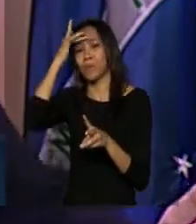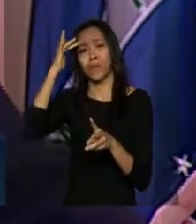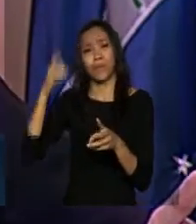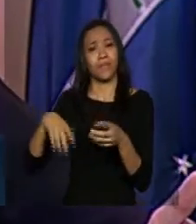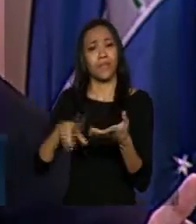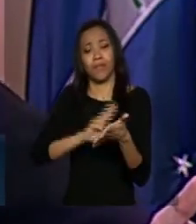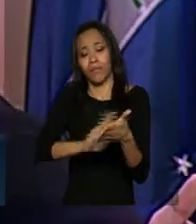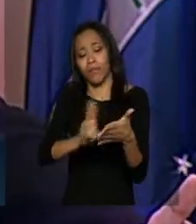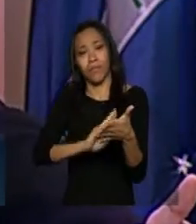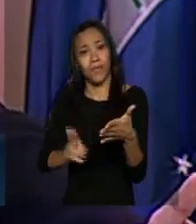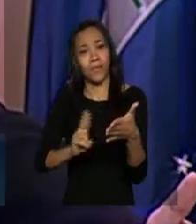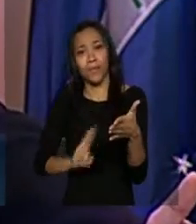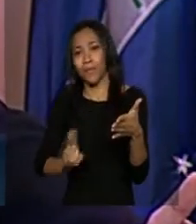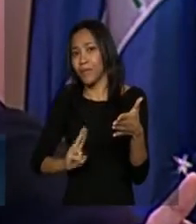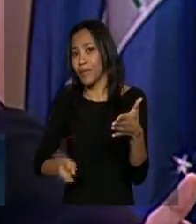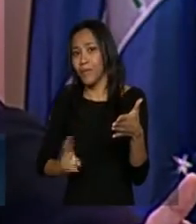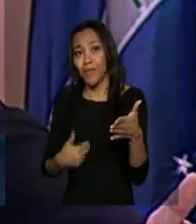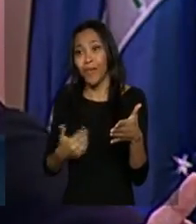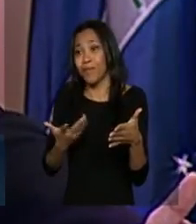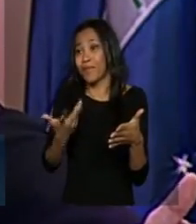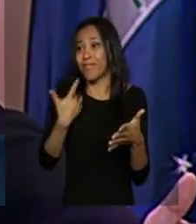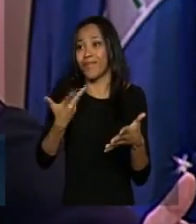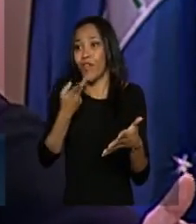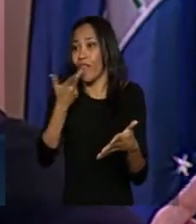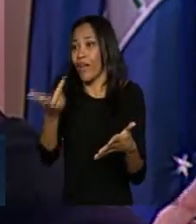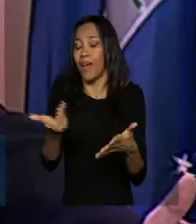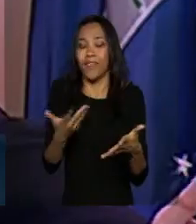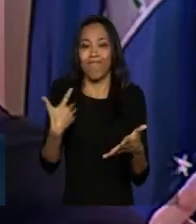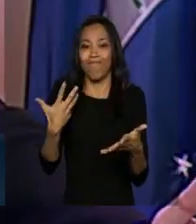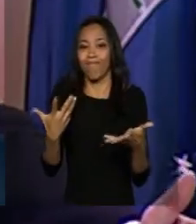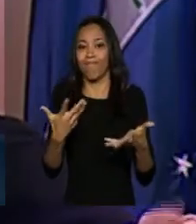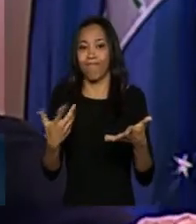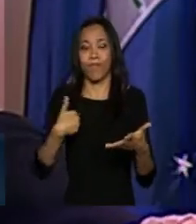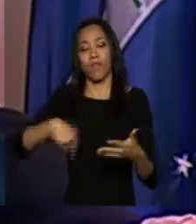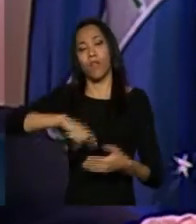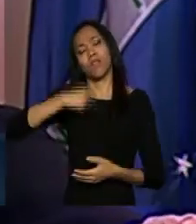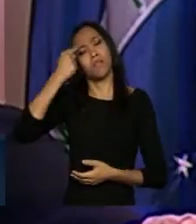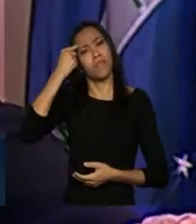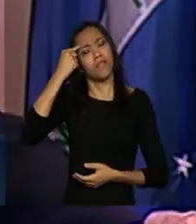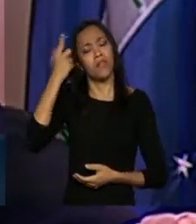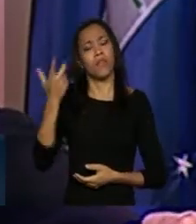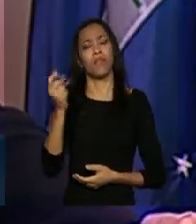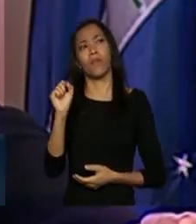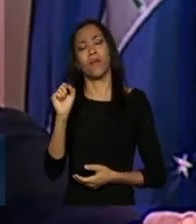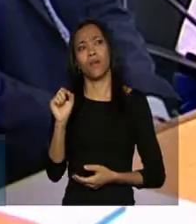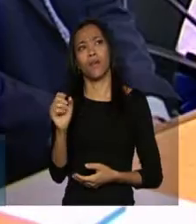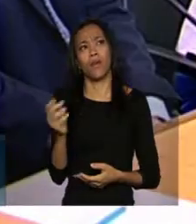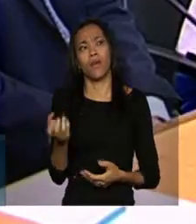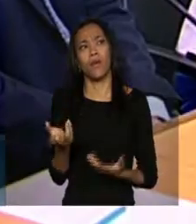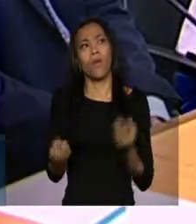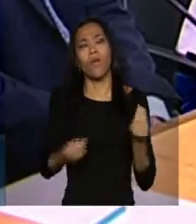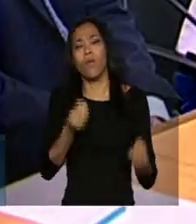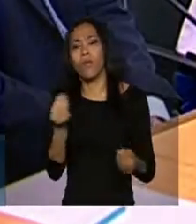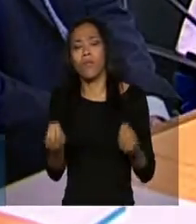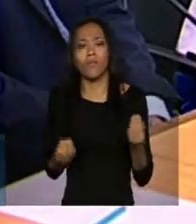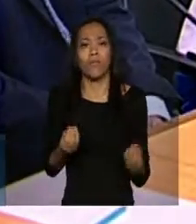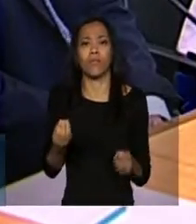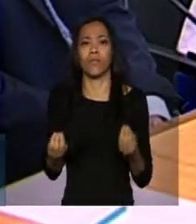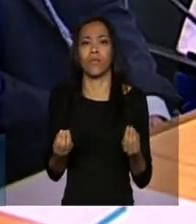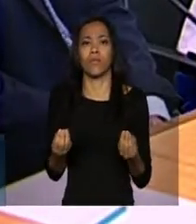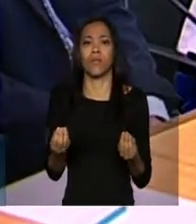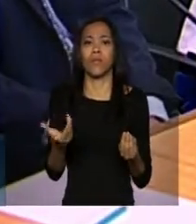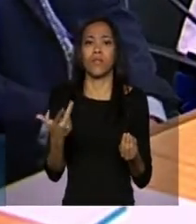me furtar agora de não continuar citando nomes. E a gente pensava, qual seria a maneira simbólica, não do